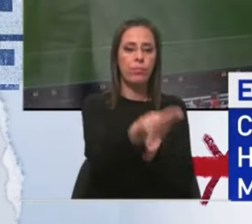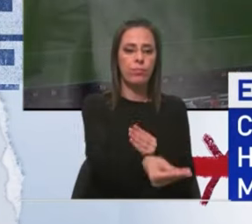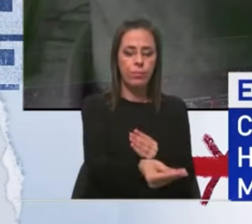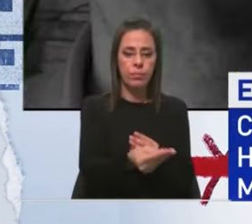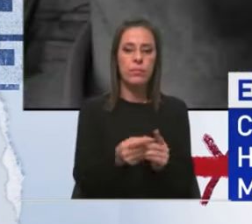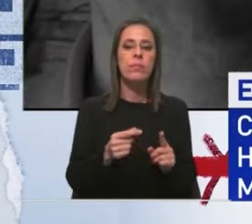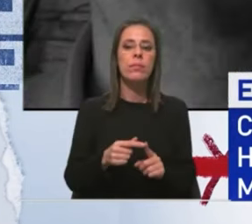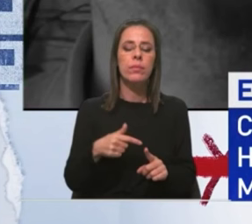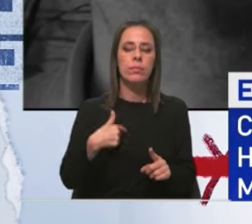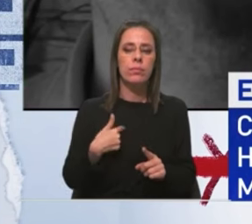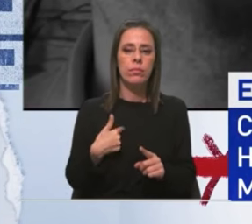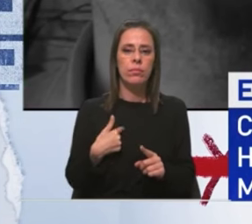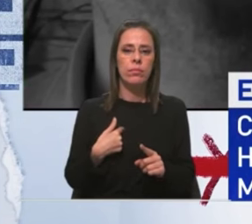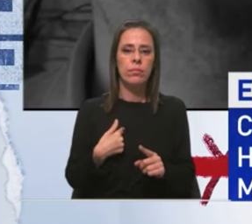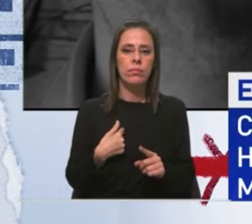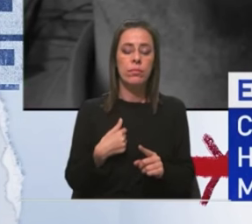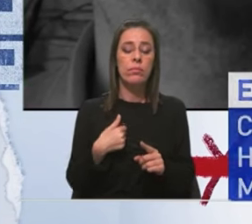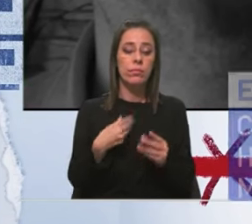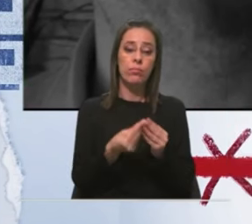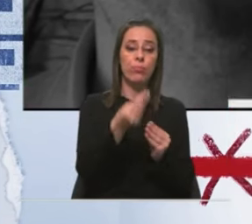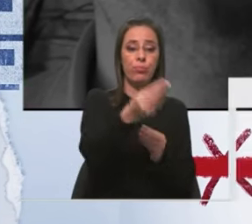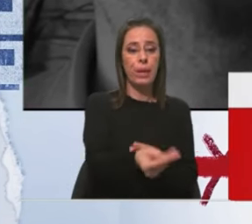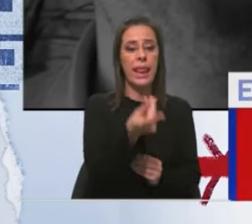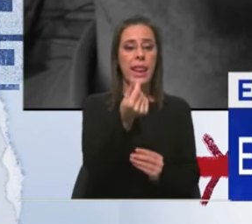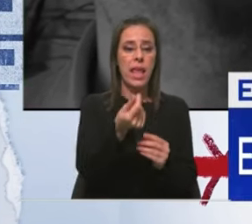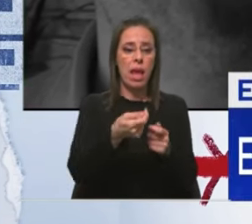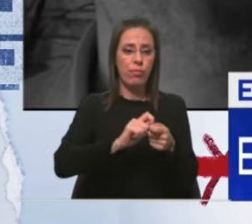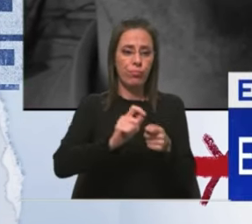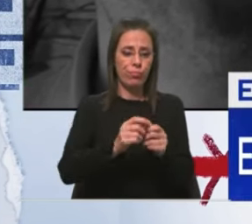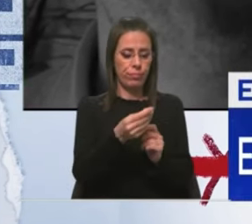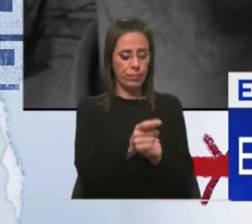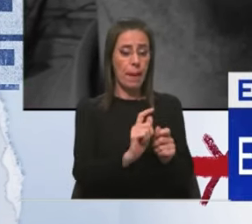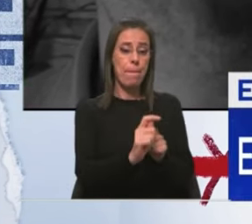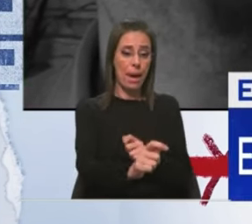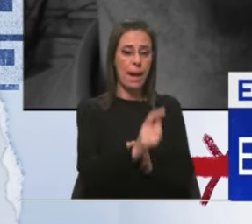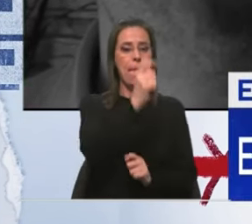Valdén Mendes, a vítima, entregava então a pensão de alimentos a Marta.